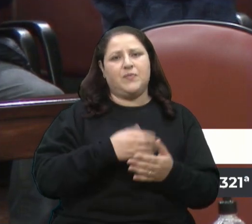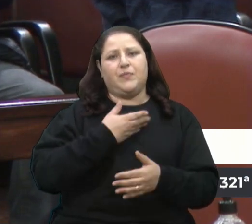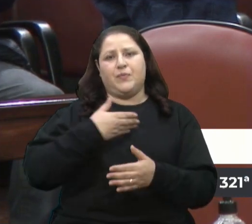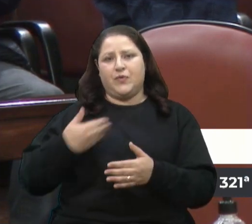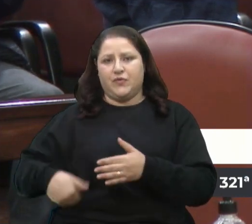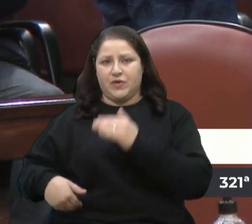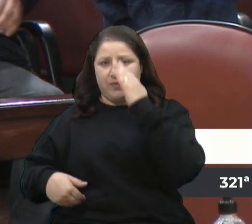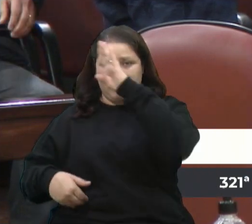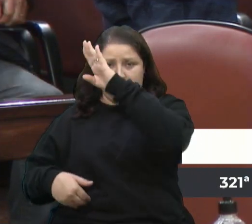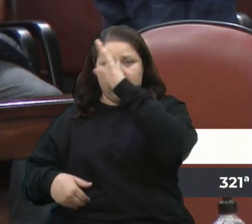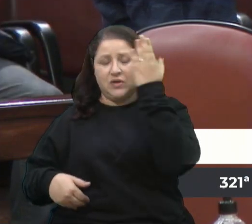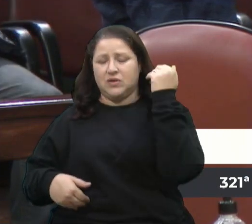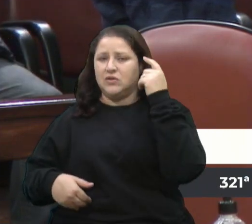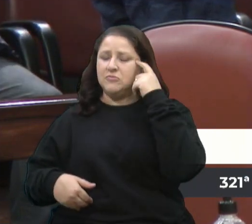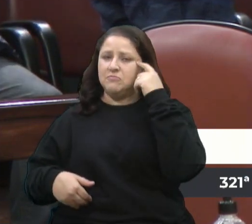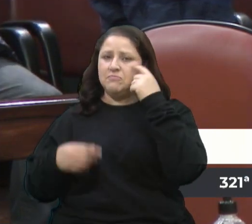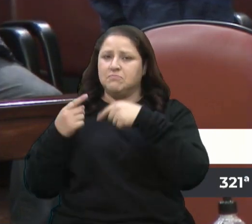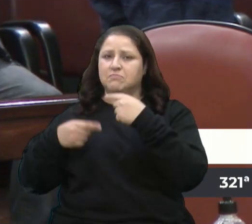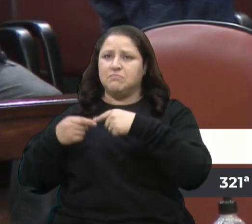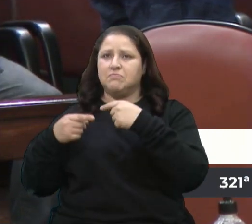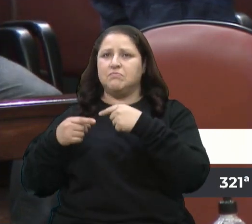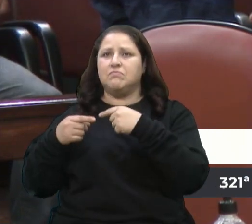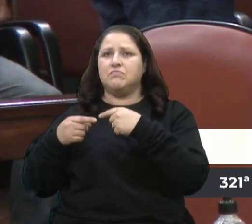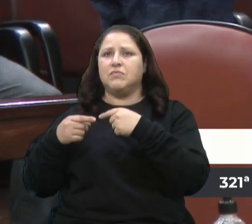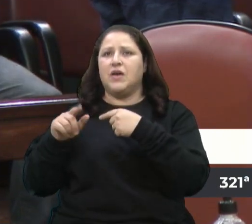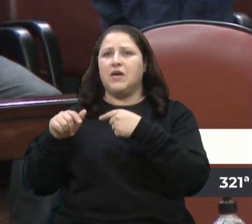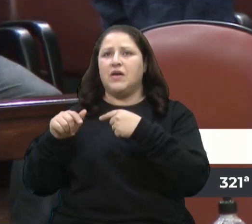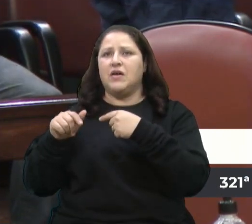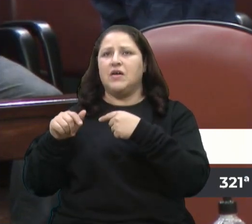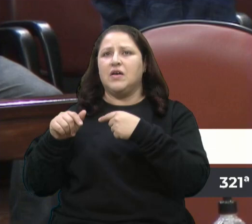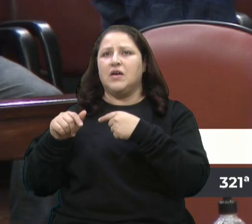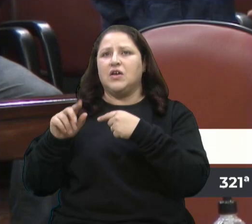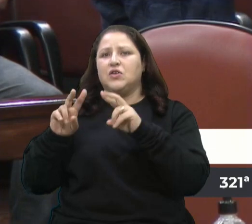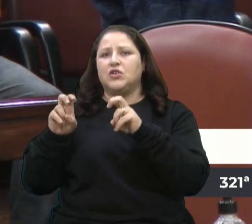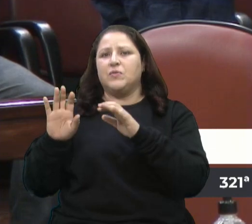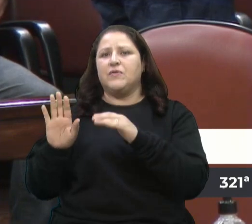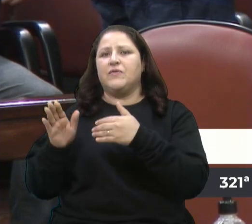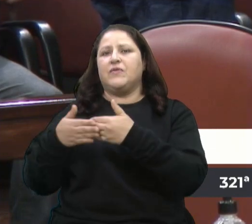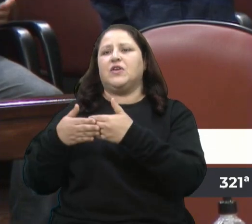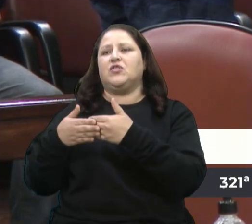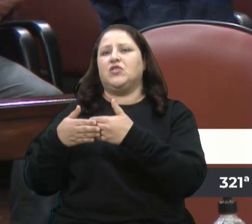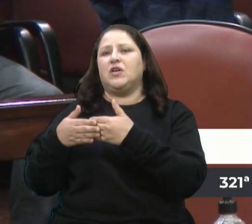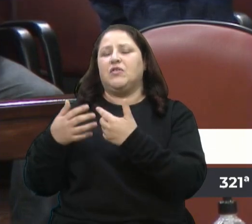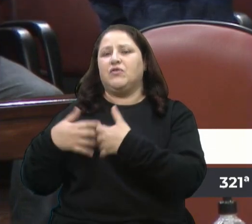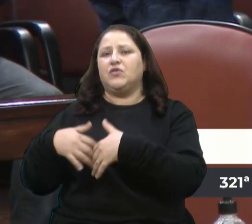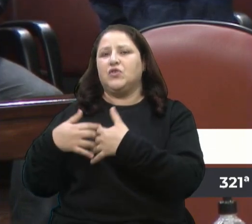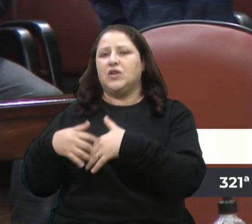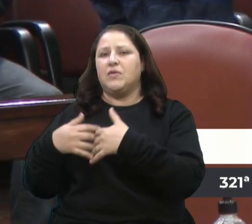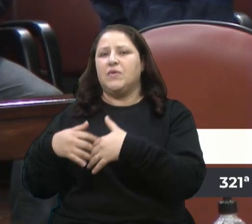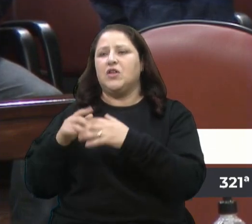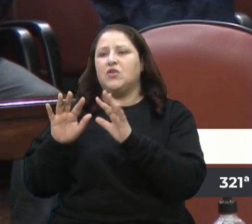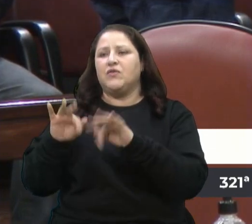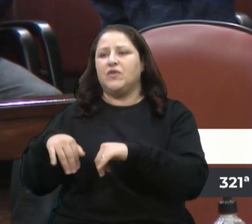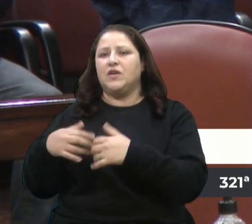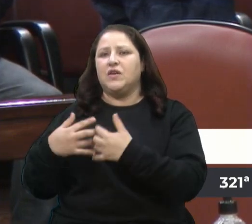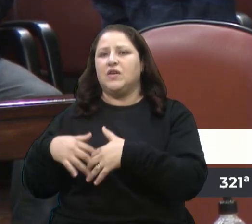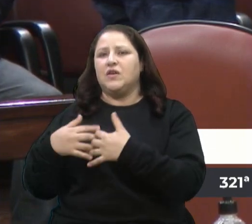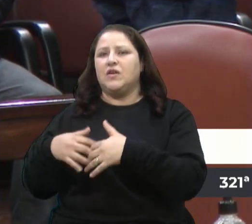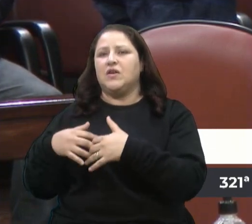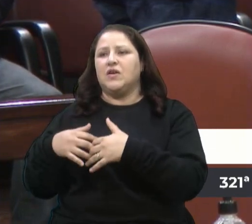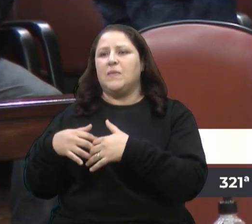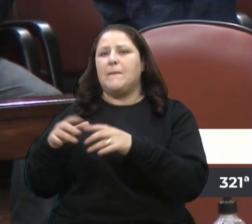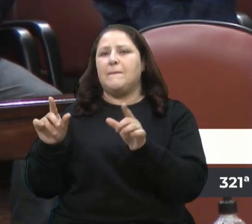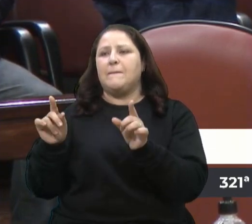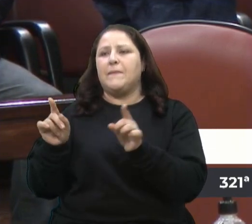de encerrar o funcionamento de alguns municípios. Eu acho que a gente tem que avançar nisso. Nada contra municípios com 1.000,